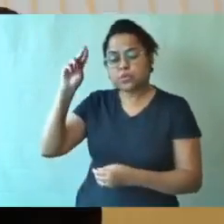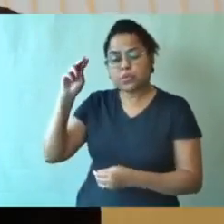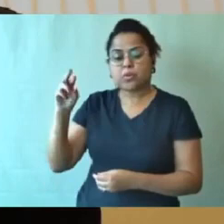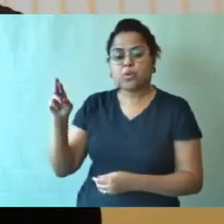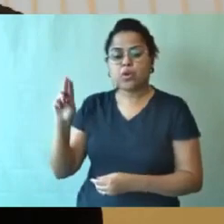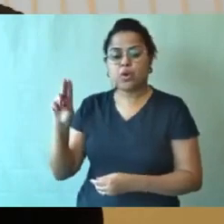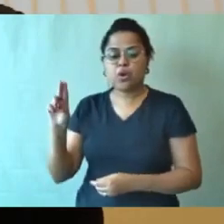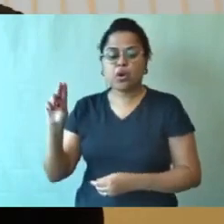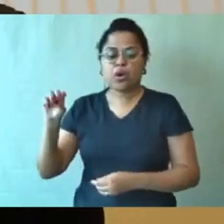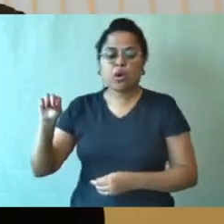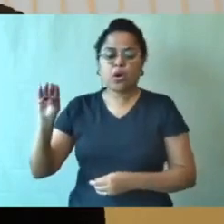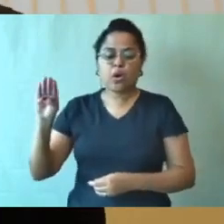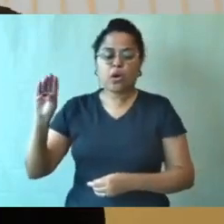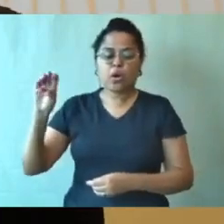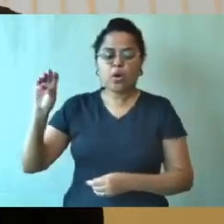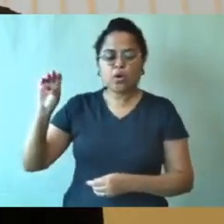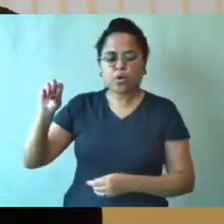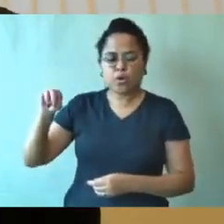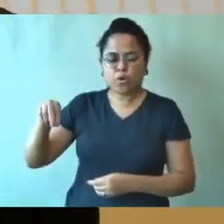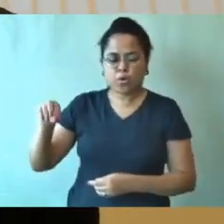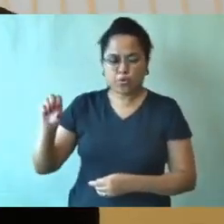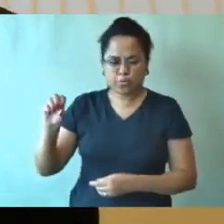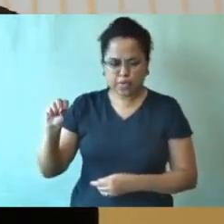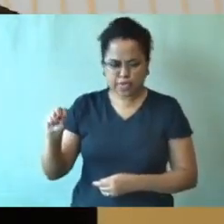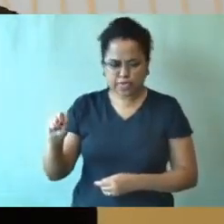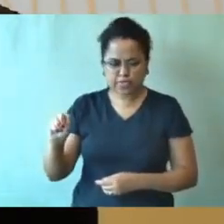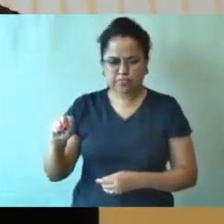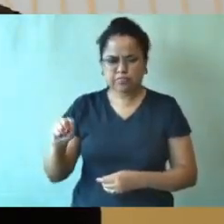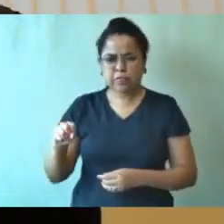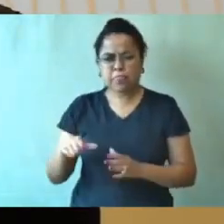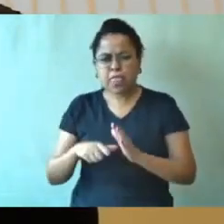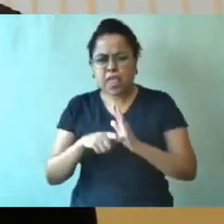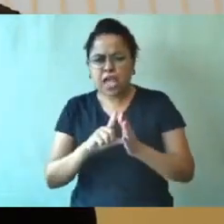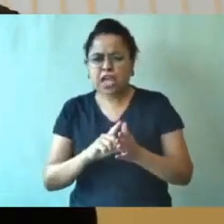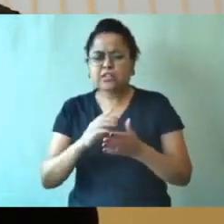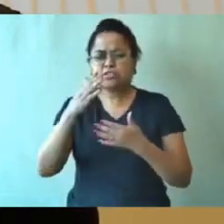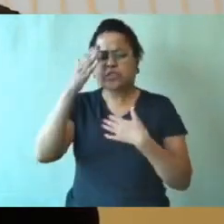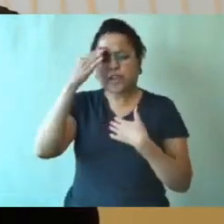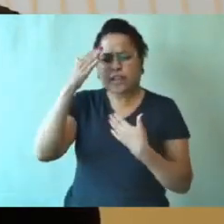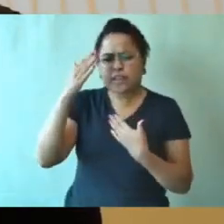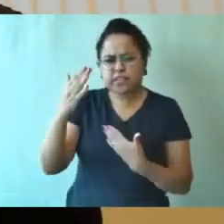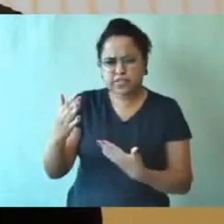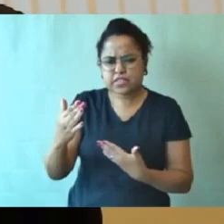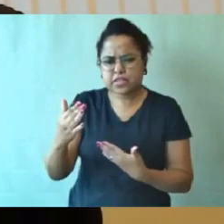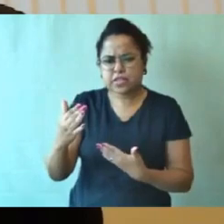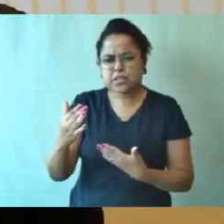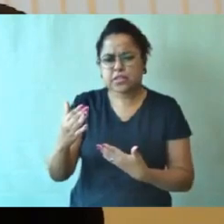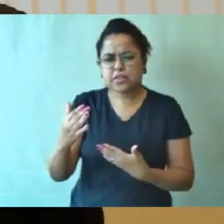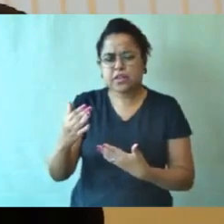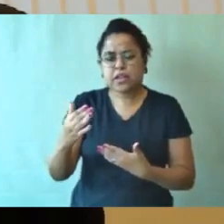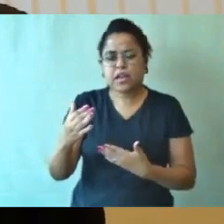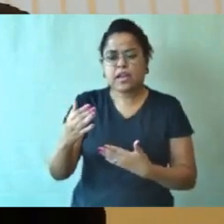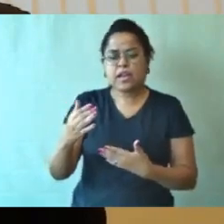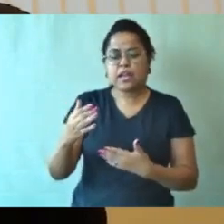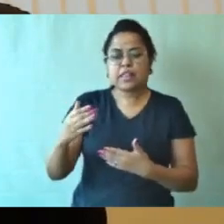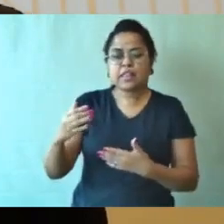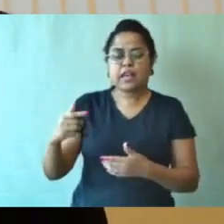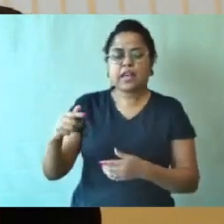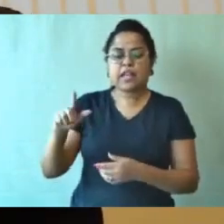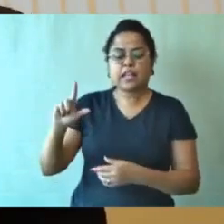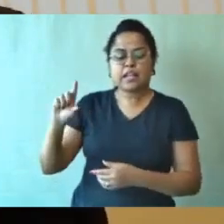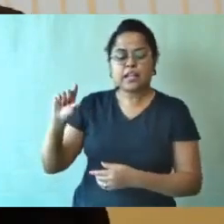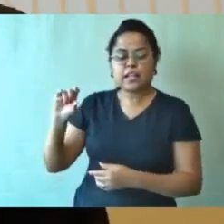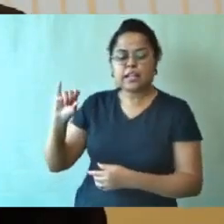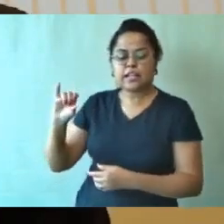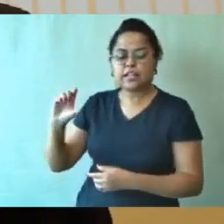considerações. Bom, antes de fazer o agradecimento, eu achei de me perguntar, na licitação 2008, nosso grupo participou